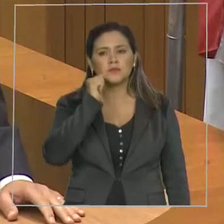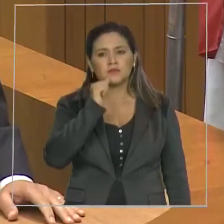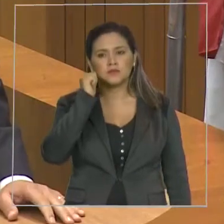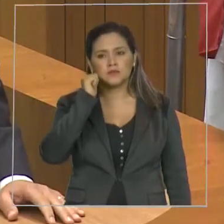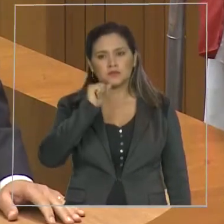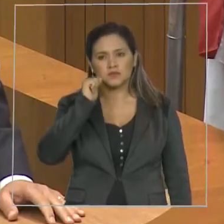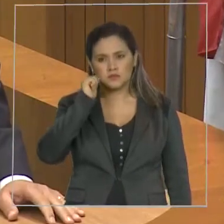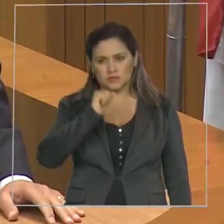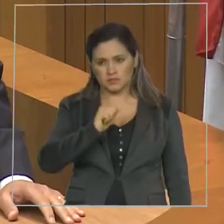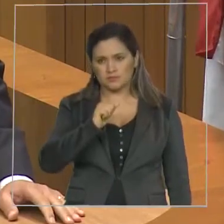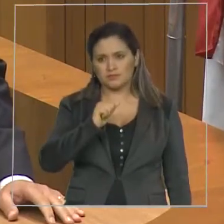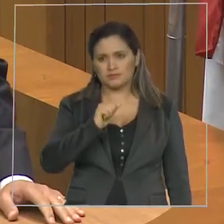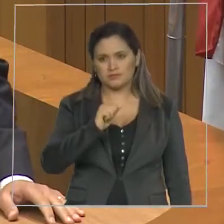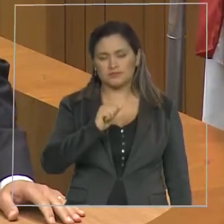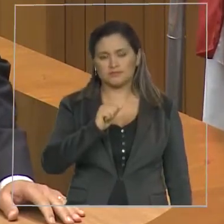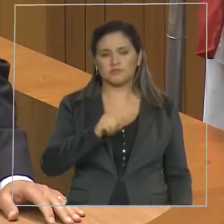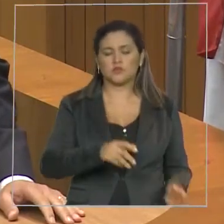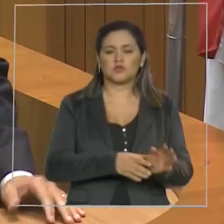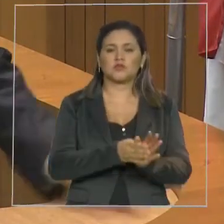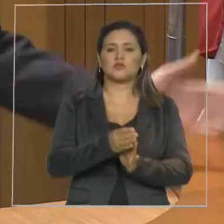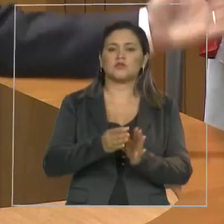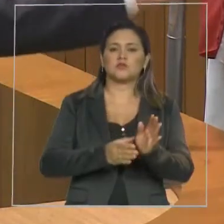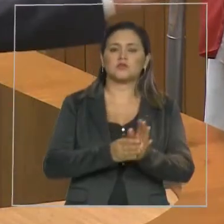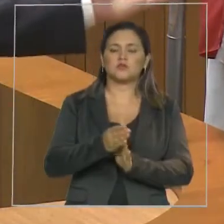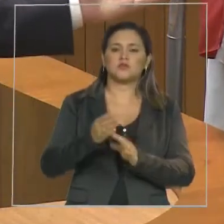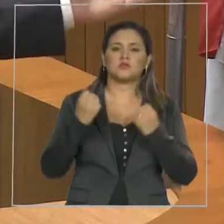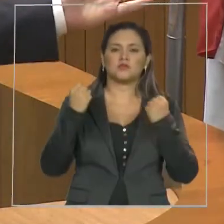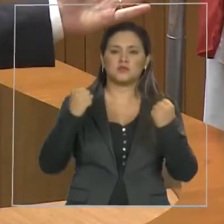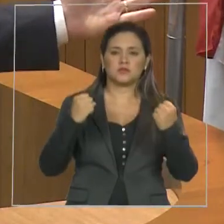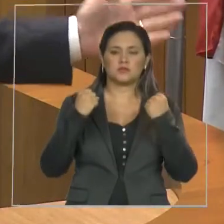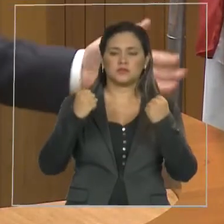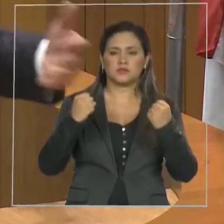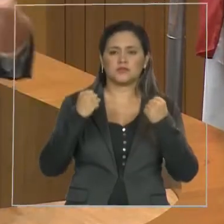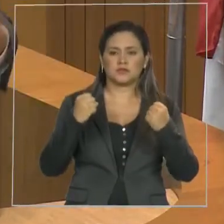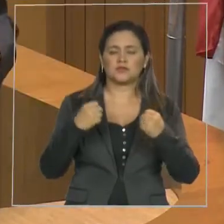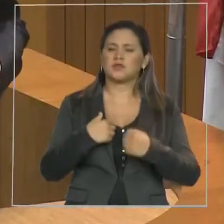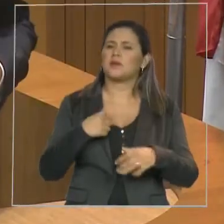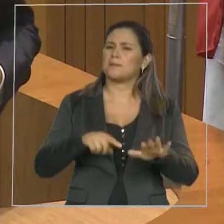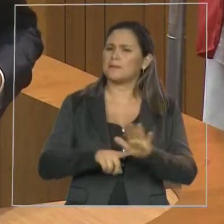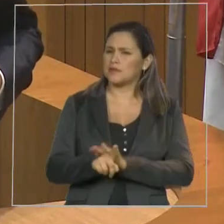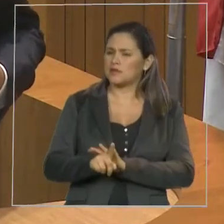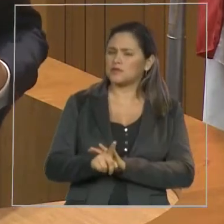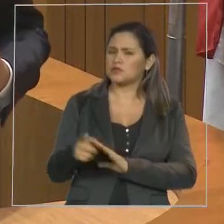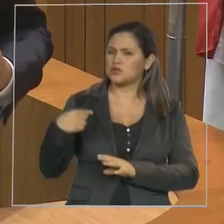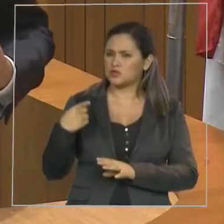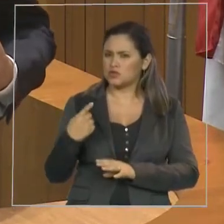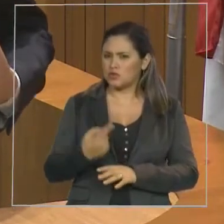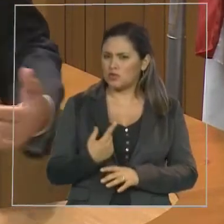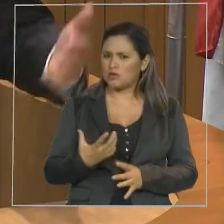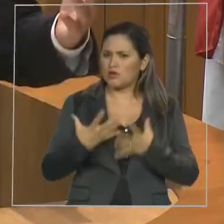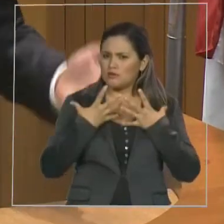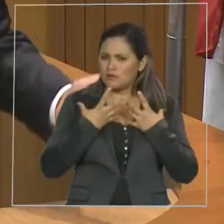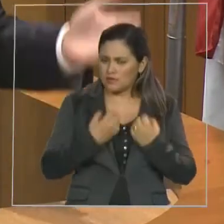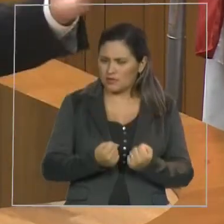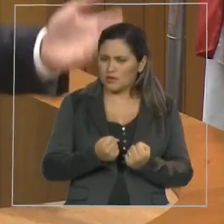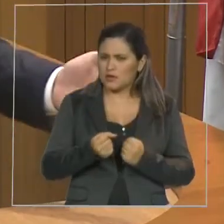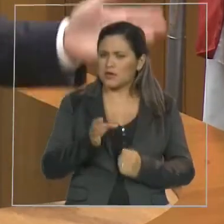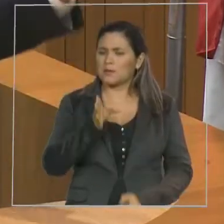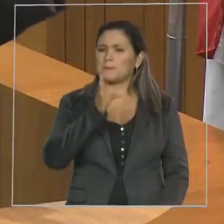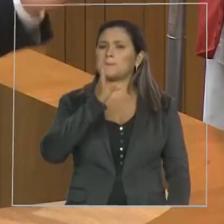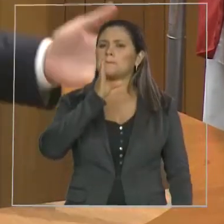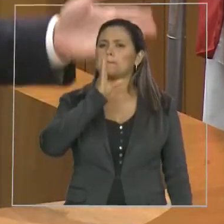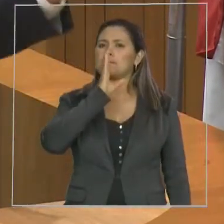na composição do Conselho de Esporte. E aí a pergunta que fica, nós vamos aceitar, na véspera do